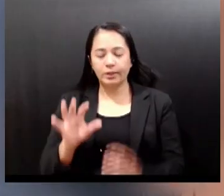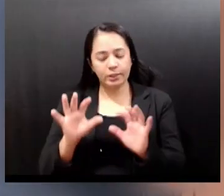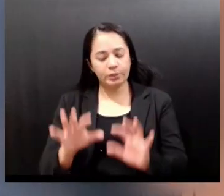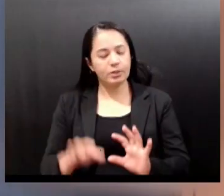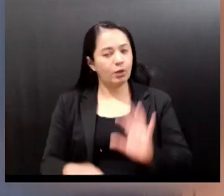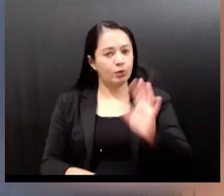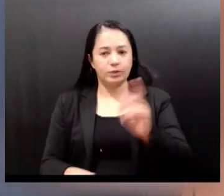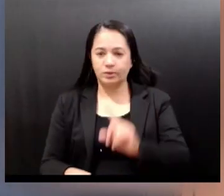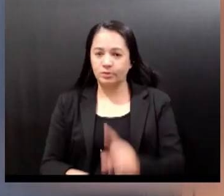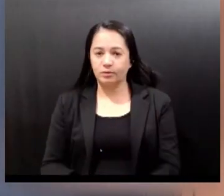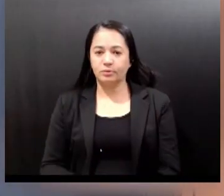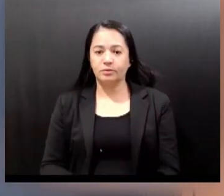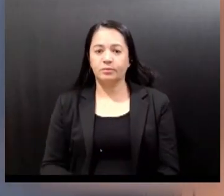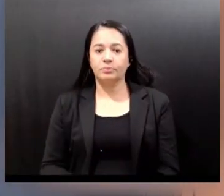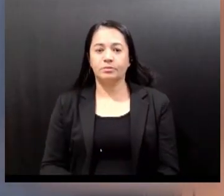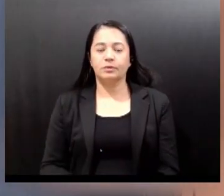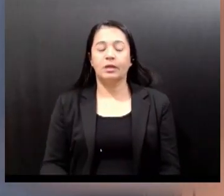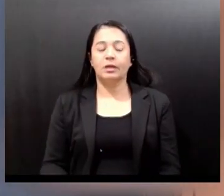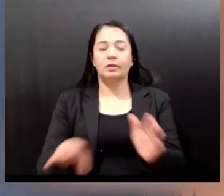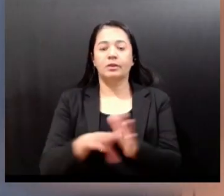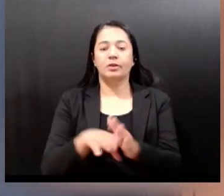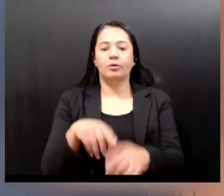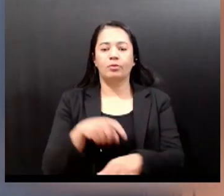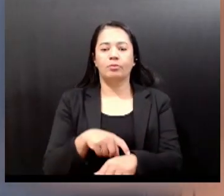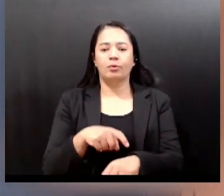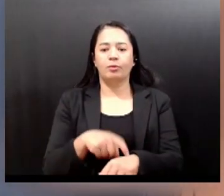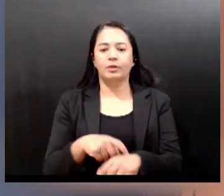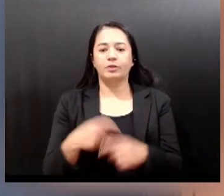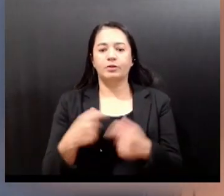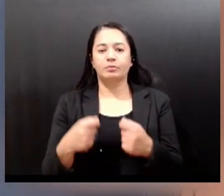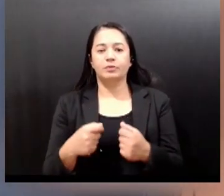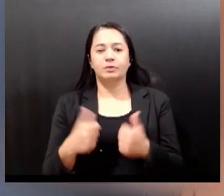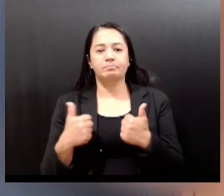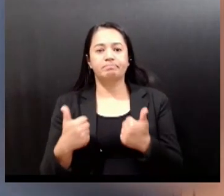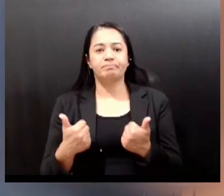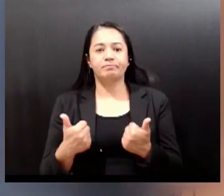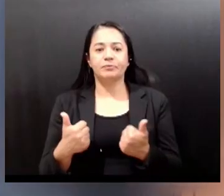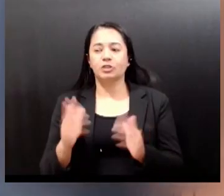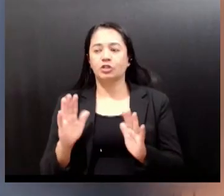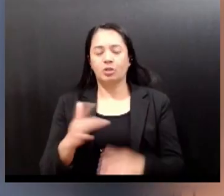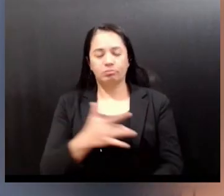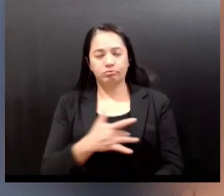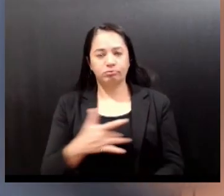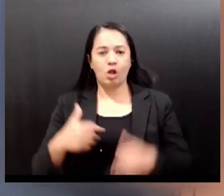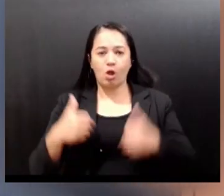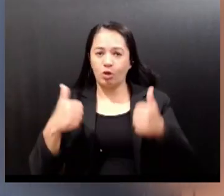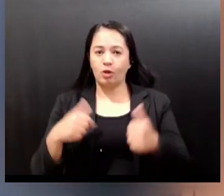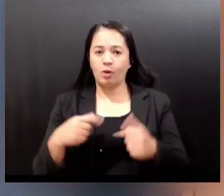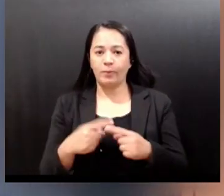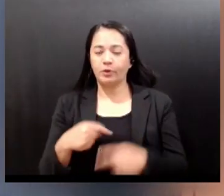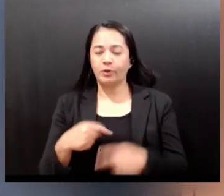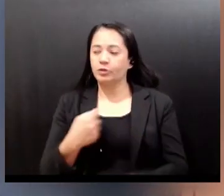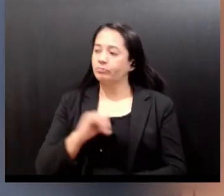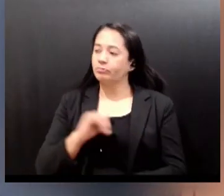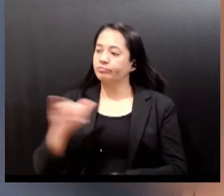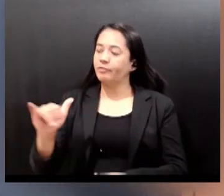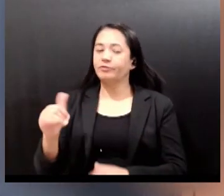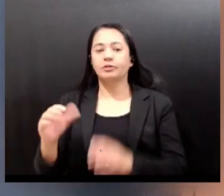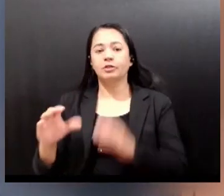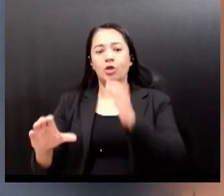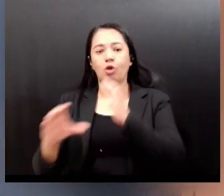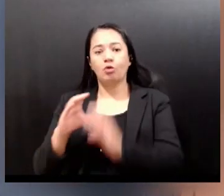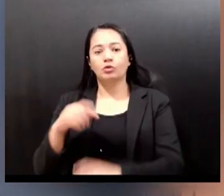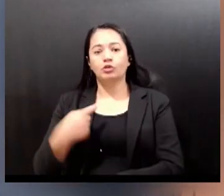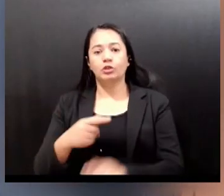o momento a relação tem sido muito saudável. Sempre que a gente comunica a eles, a gente tem um grupo, prontamente